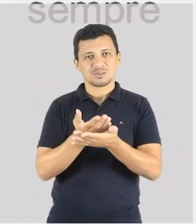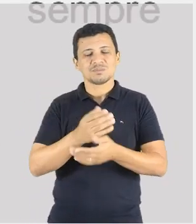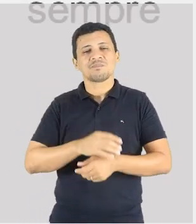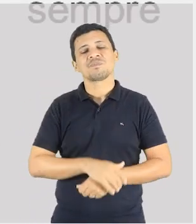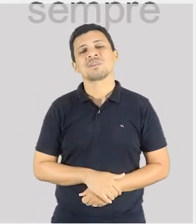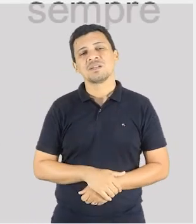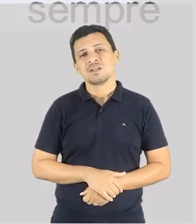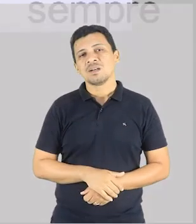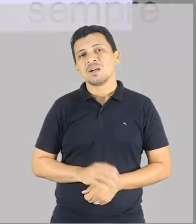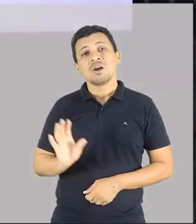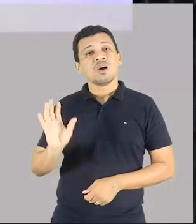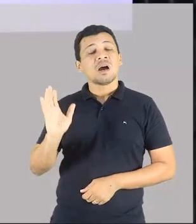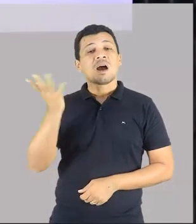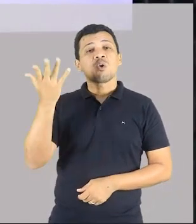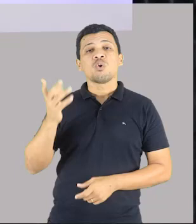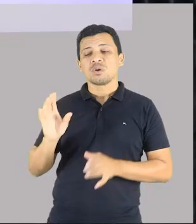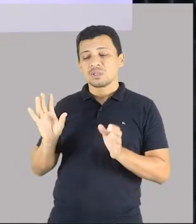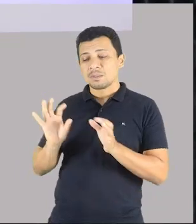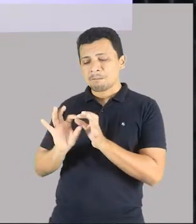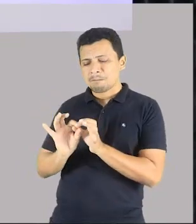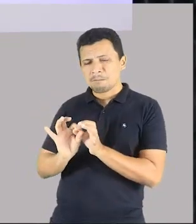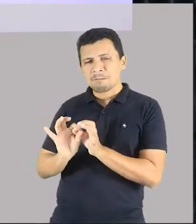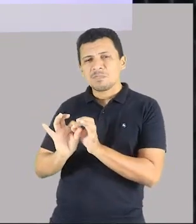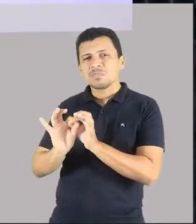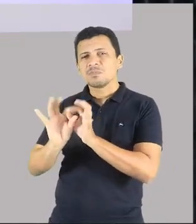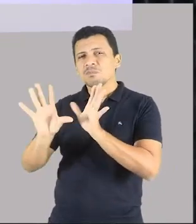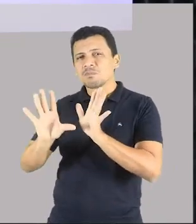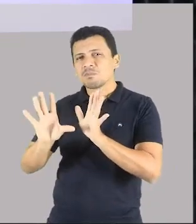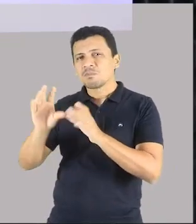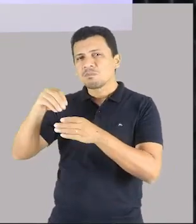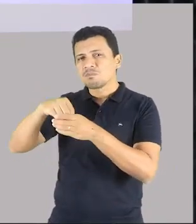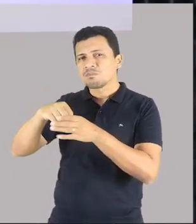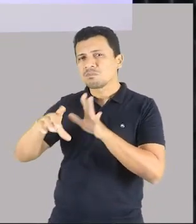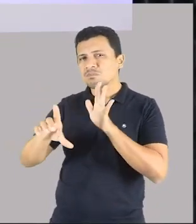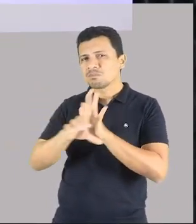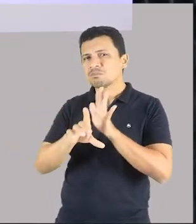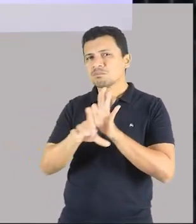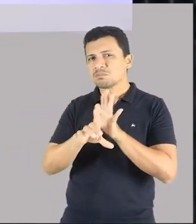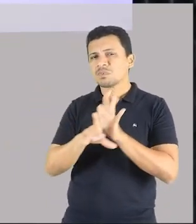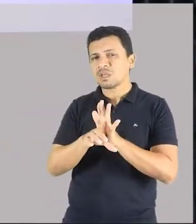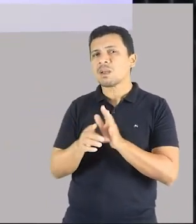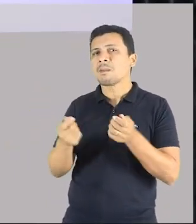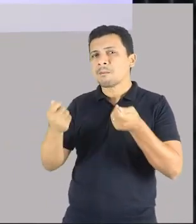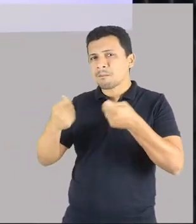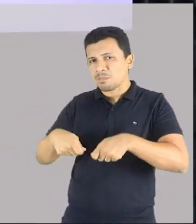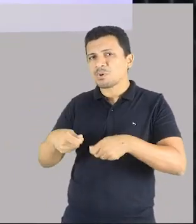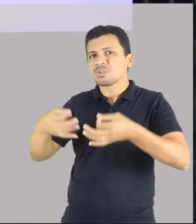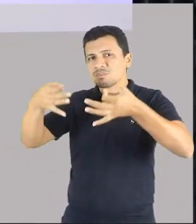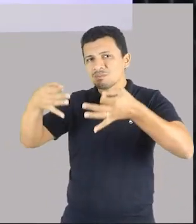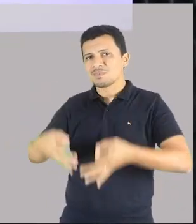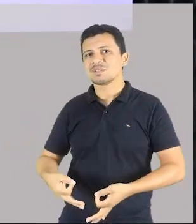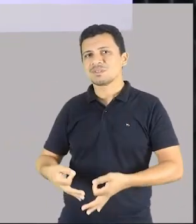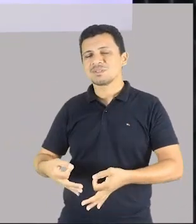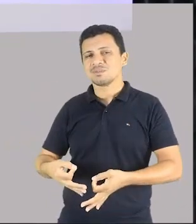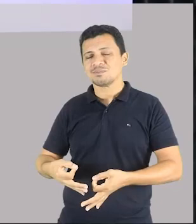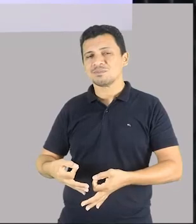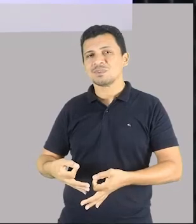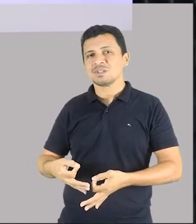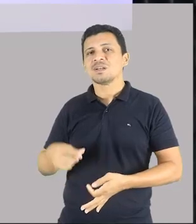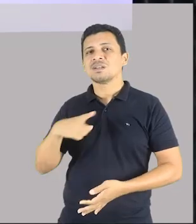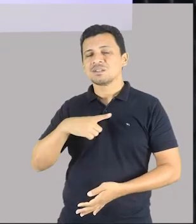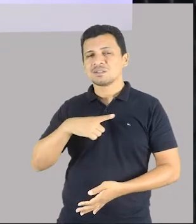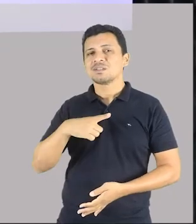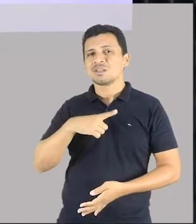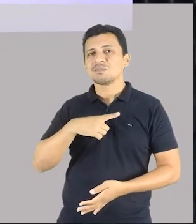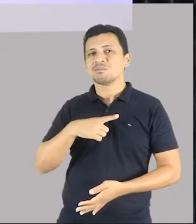ocorre a discricionariedade quando a lei deixa certa margem de liberdade de decisão diante do caso